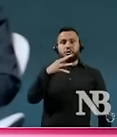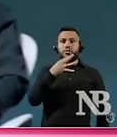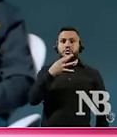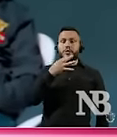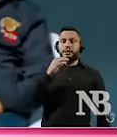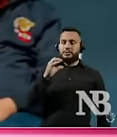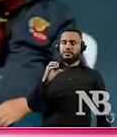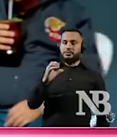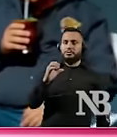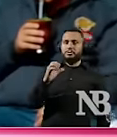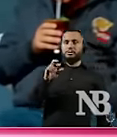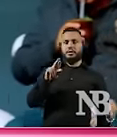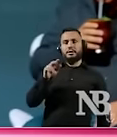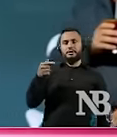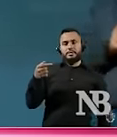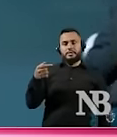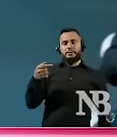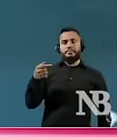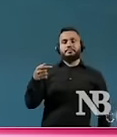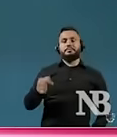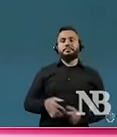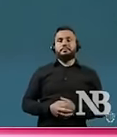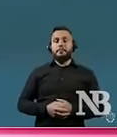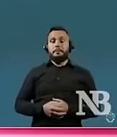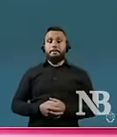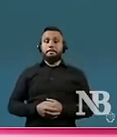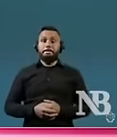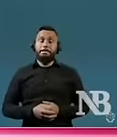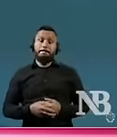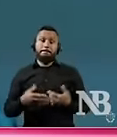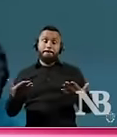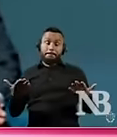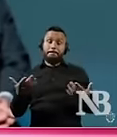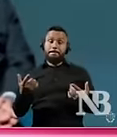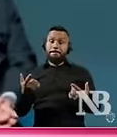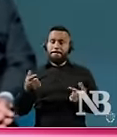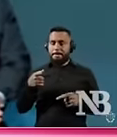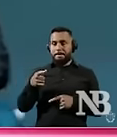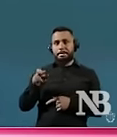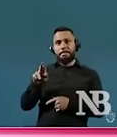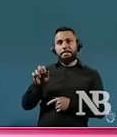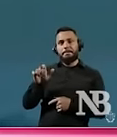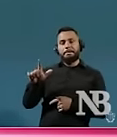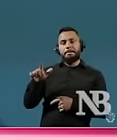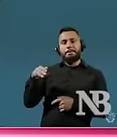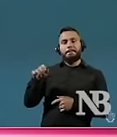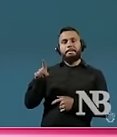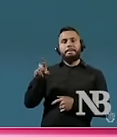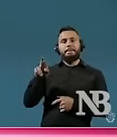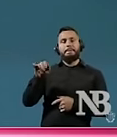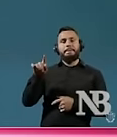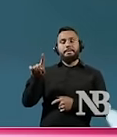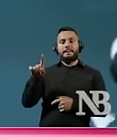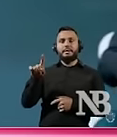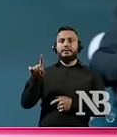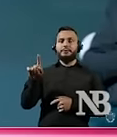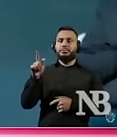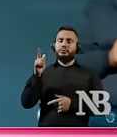chama-se Cristiano Ronaldo. Ou seja, se não fosse o chapéu que o Real Madrid deu no Barcelona, a gente teria David